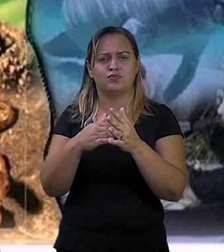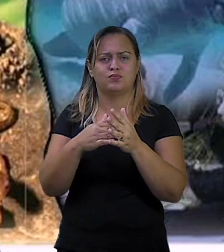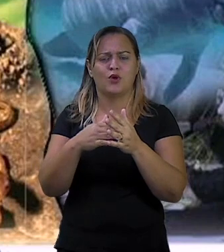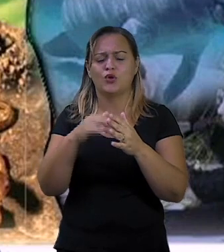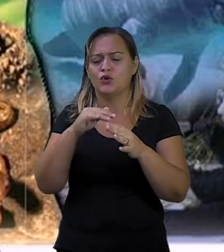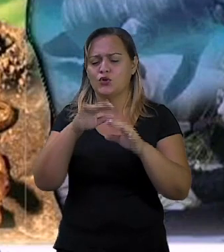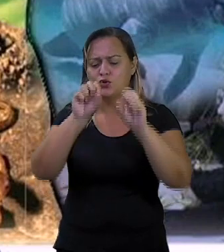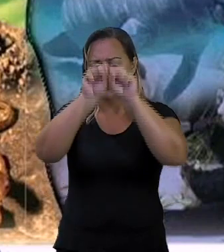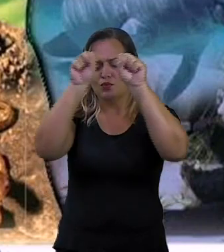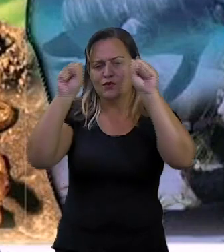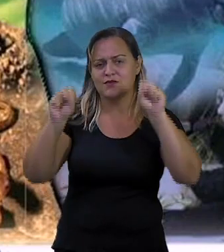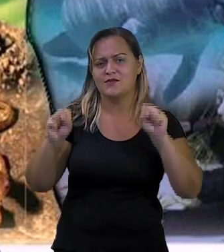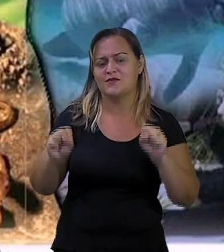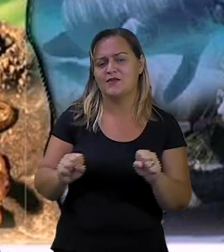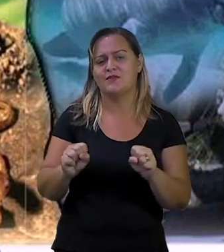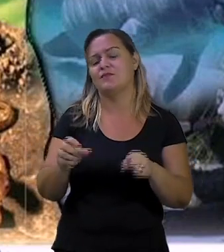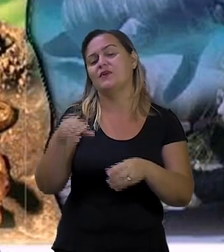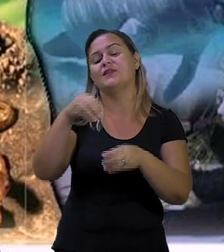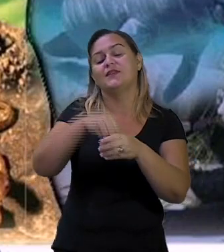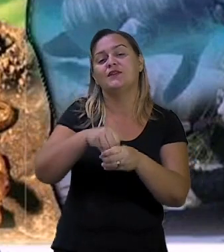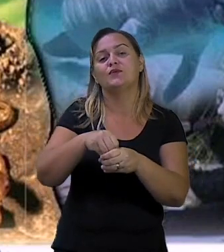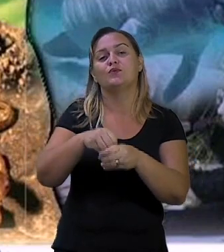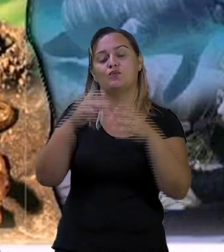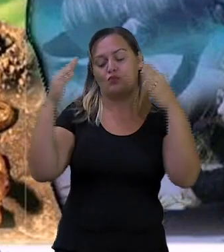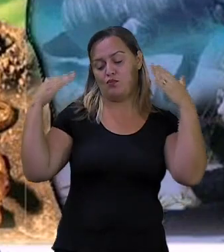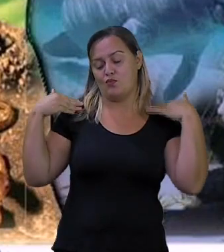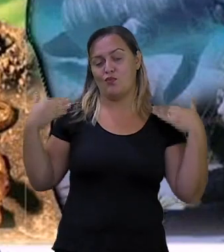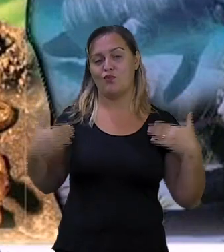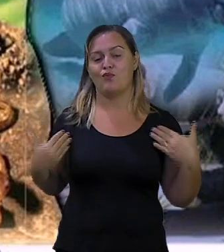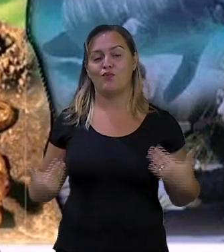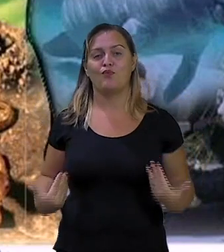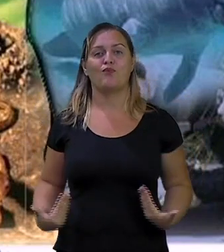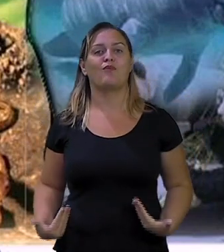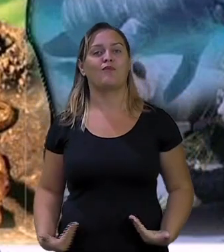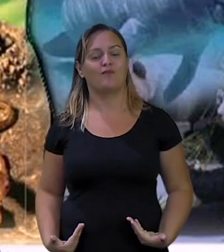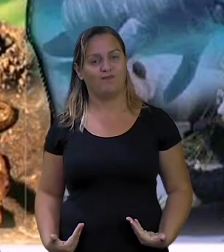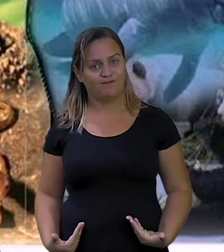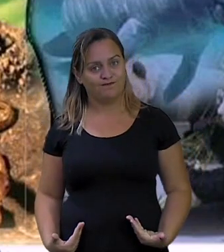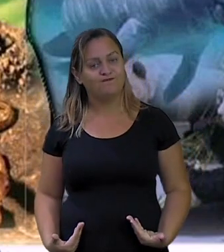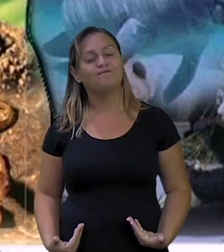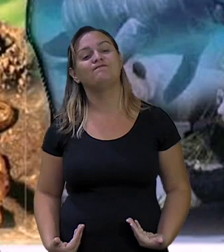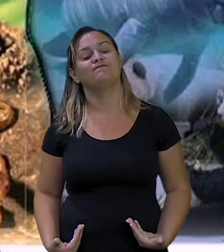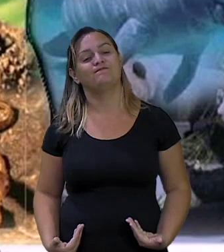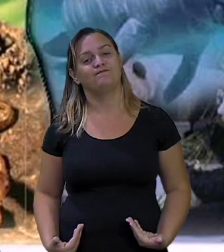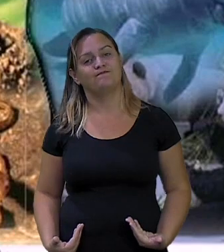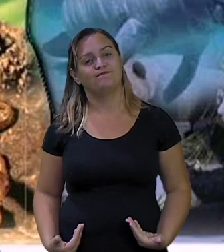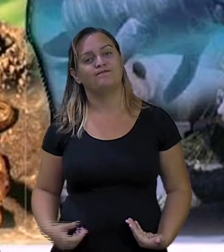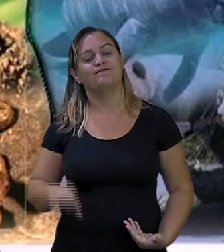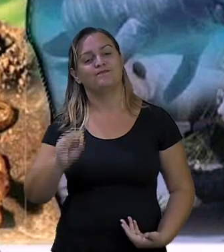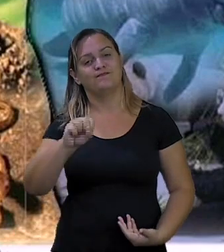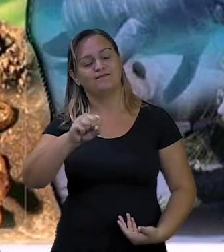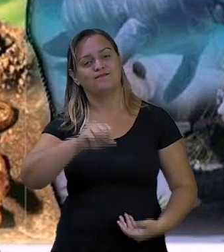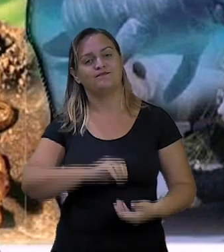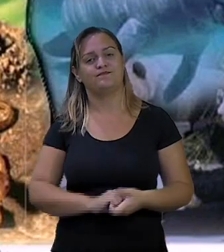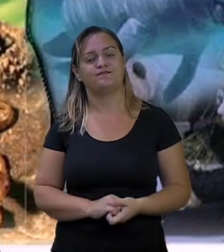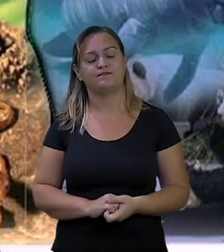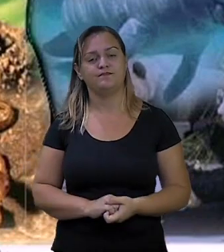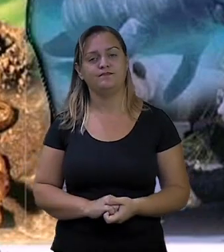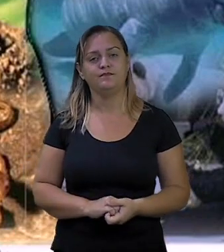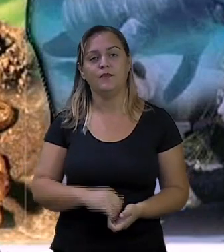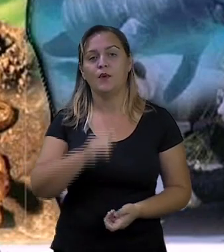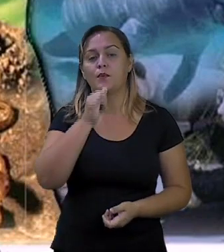Olha que bacana E aí e o sistema respiratório